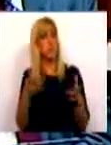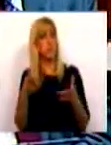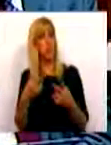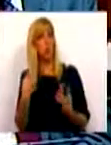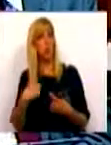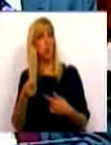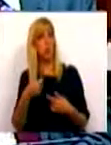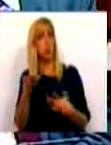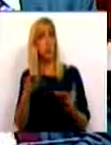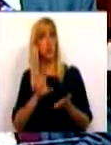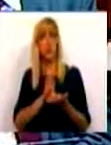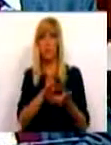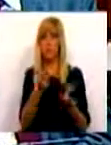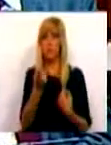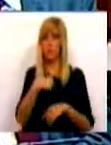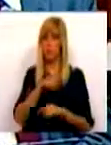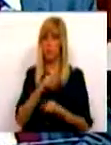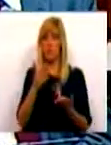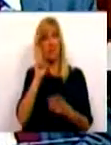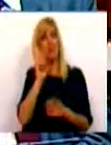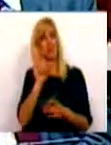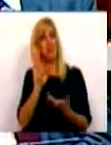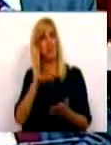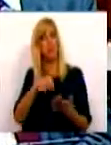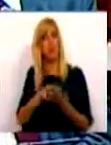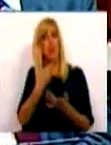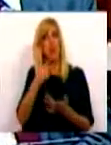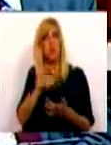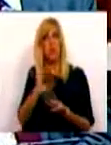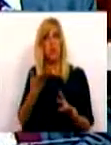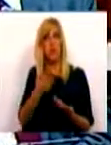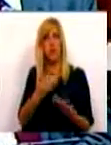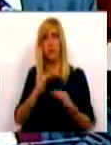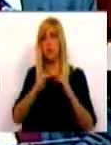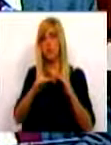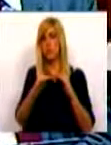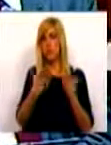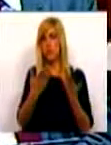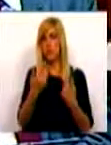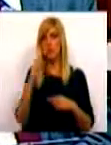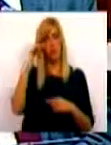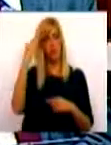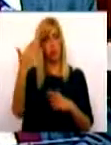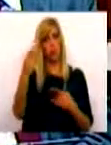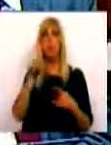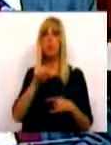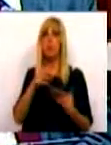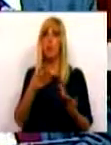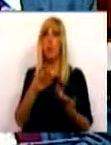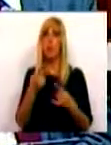crucial para nós nos podermos recolocar numa posição de sustentabilidade para o futuro e para